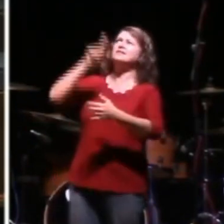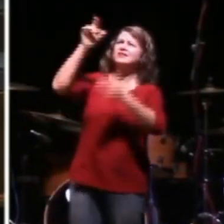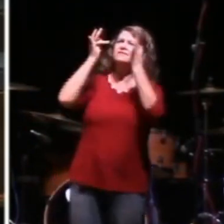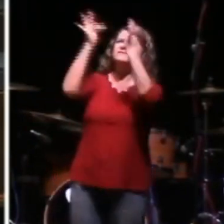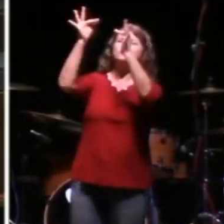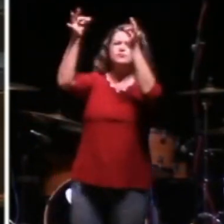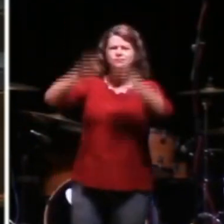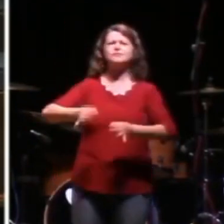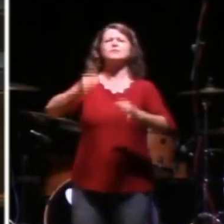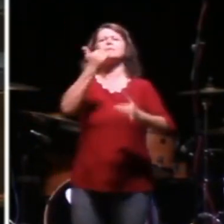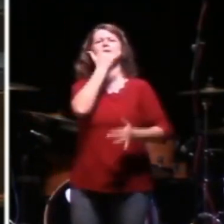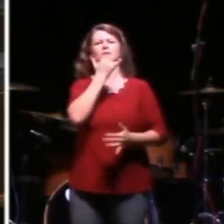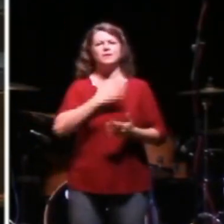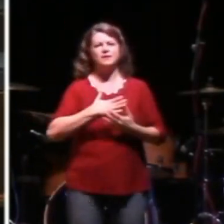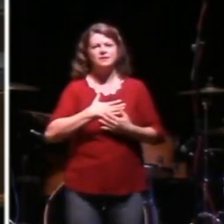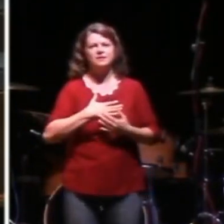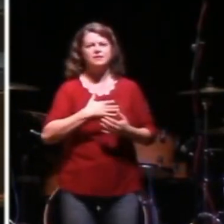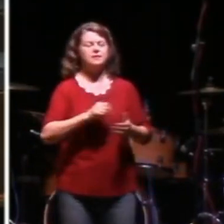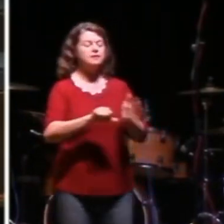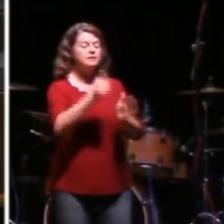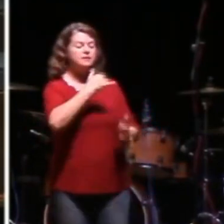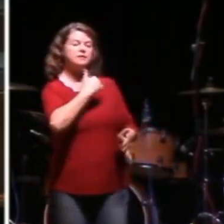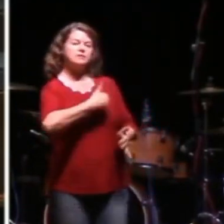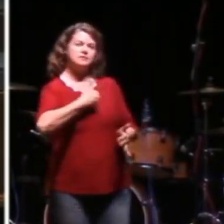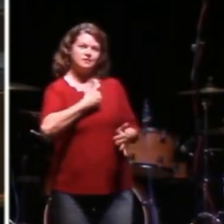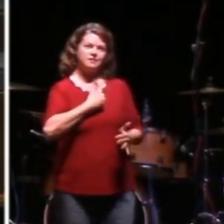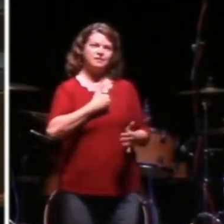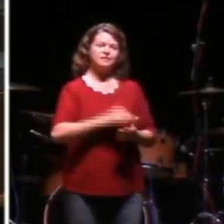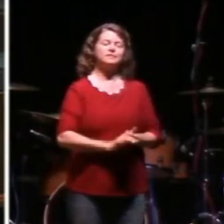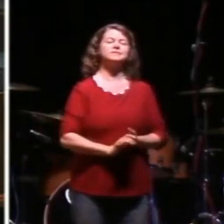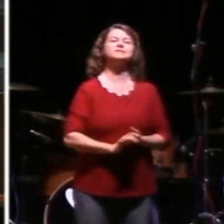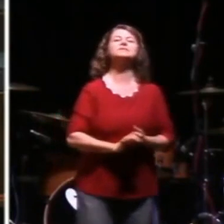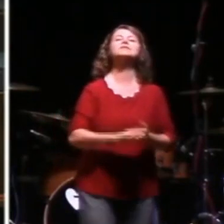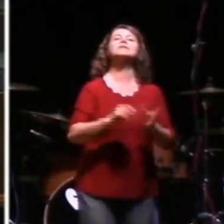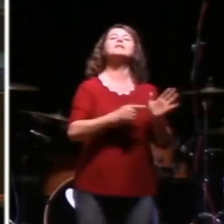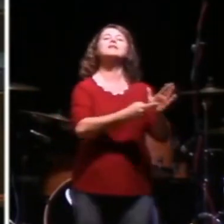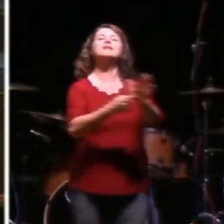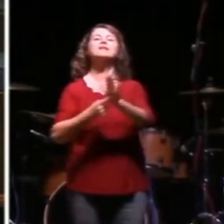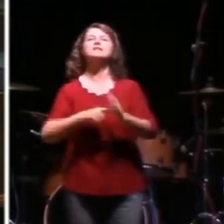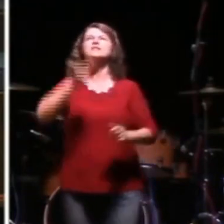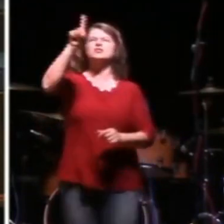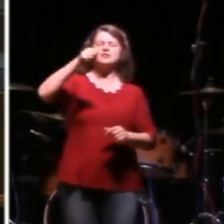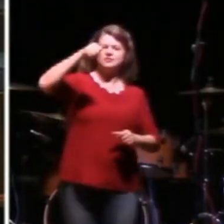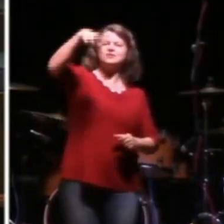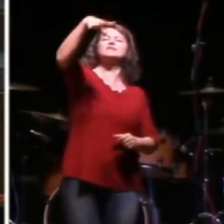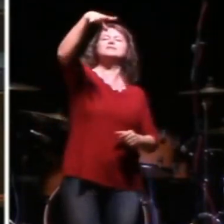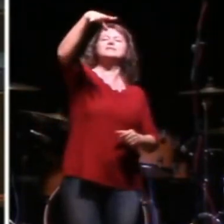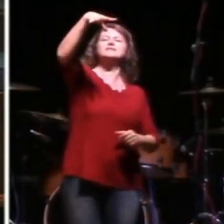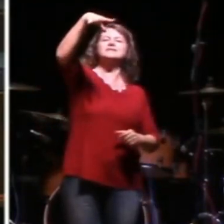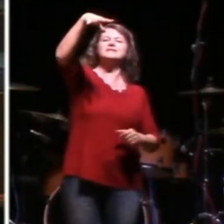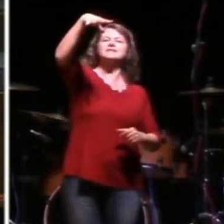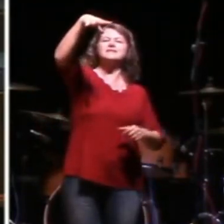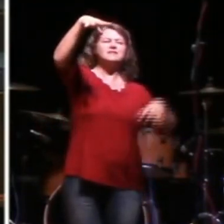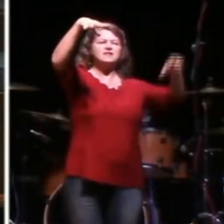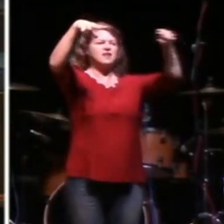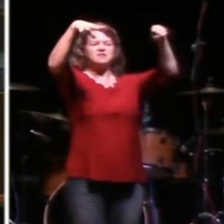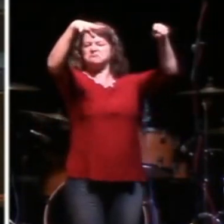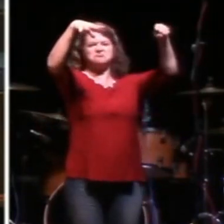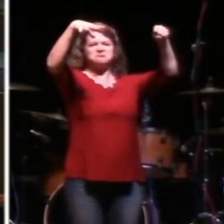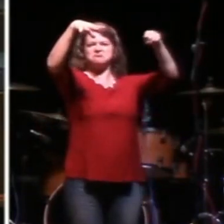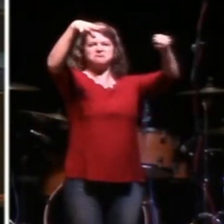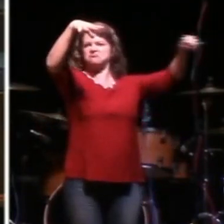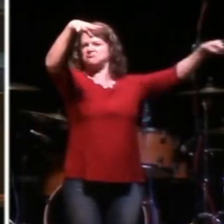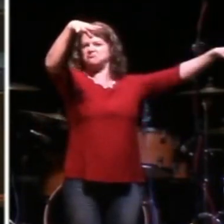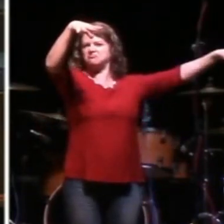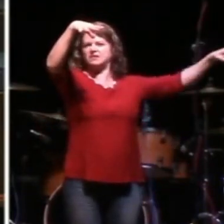5 de deus é luz e nele não há treva nenhuma se andarmos na luz como ele na luz está